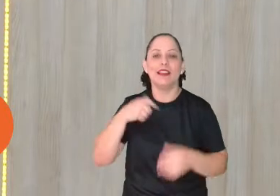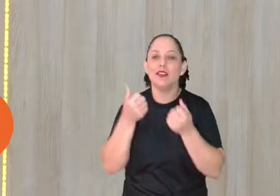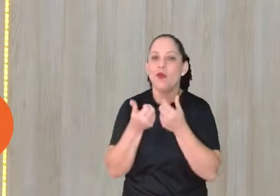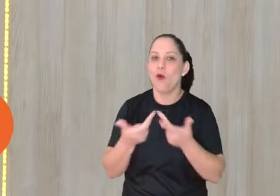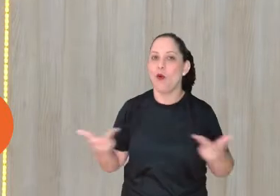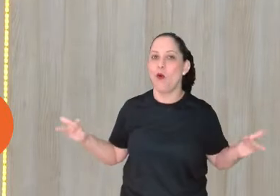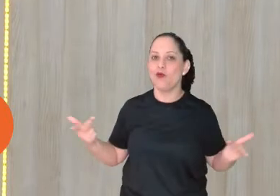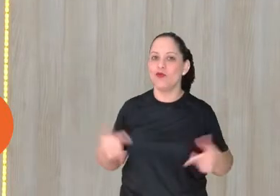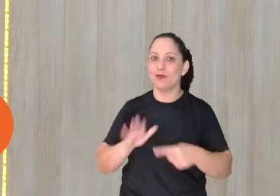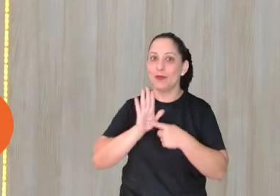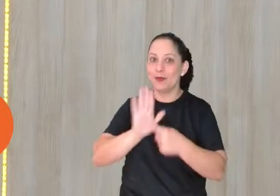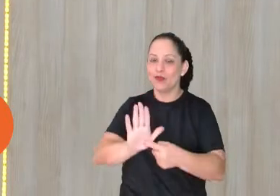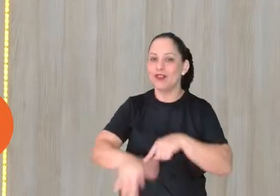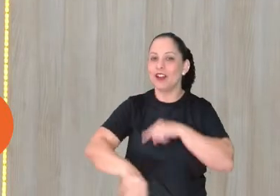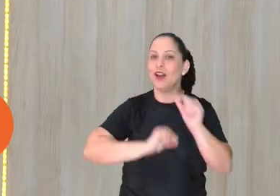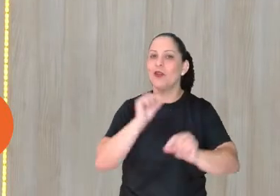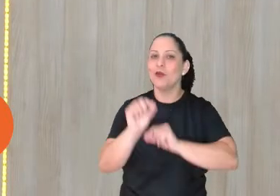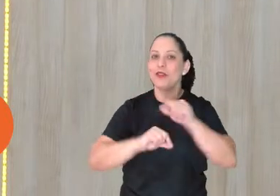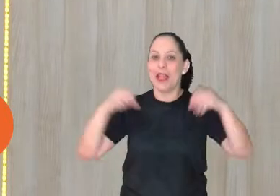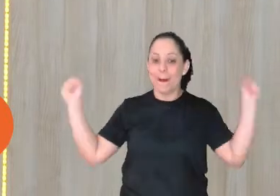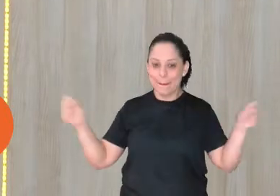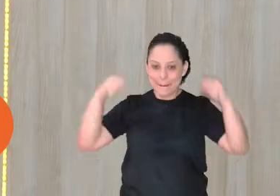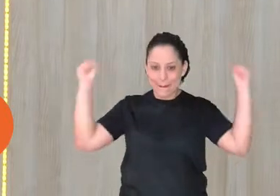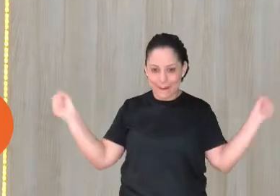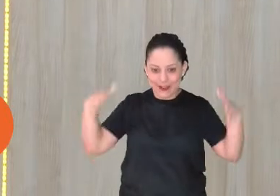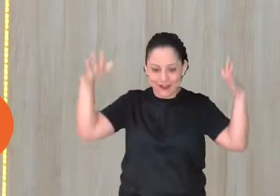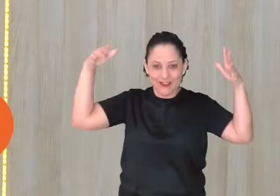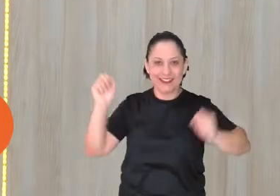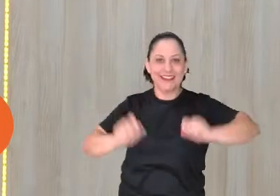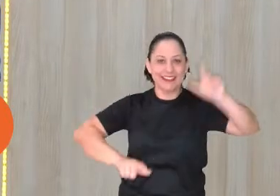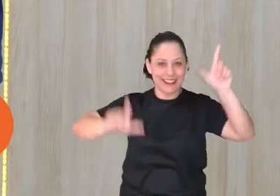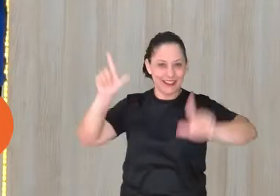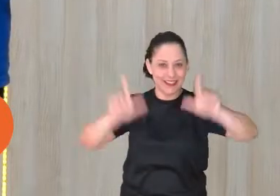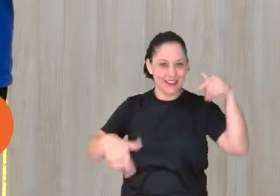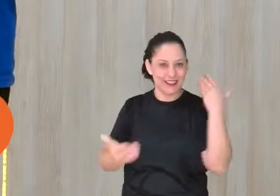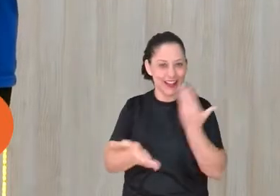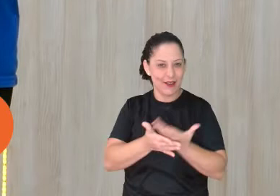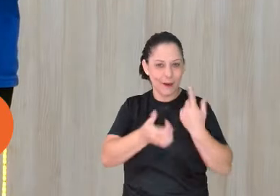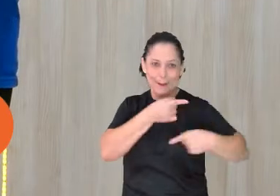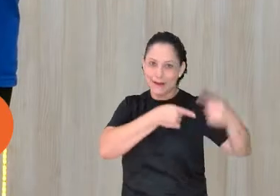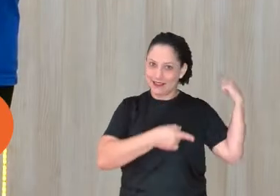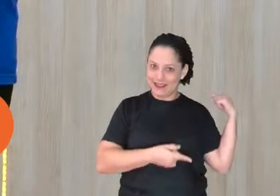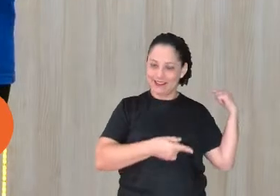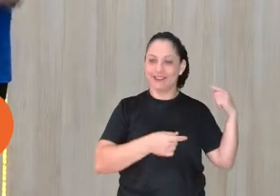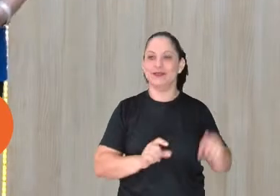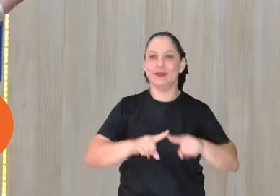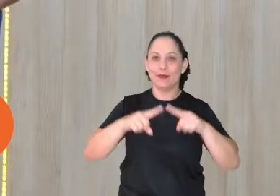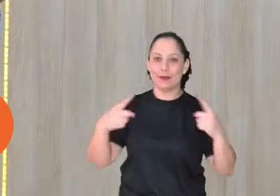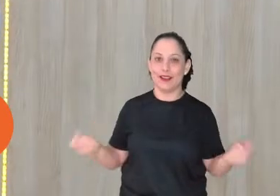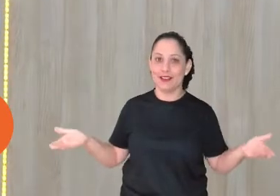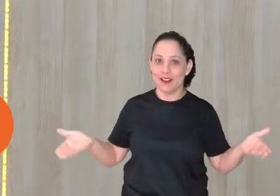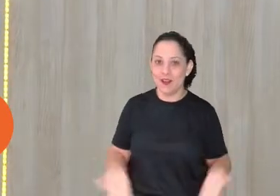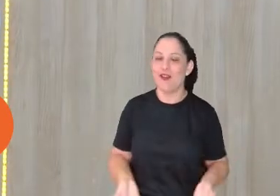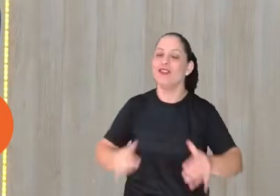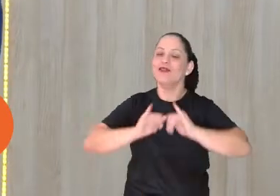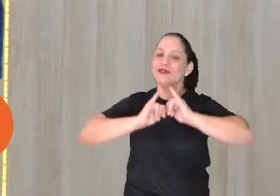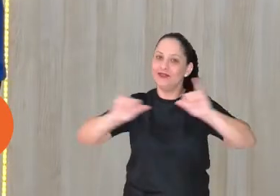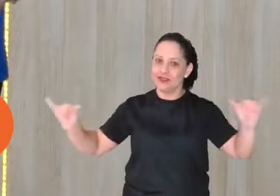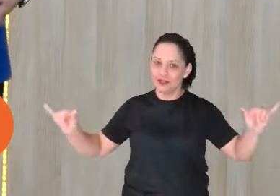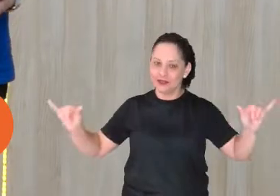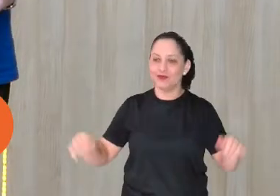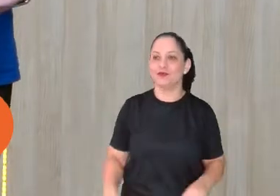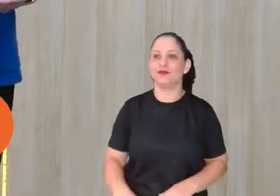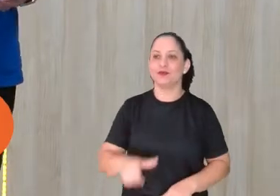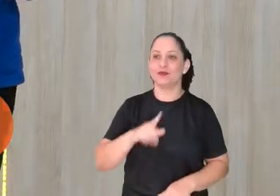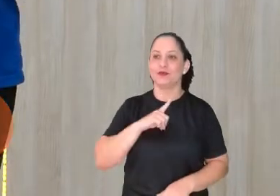era a questão da magia da TV que eu apresentei na aula passada. Mas antes, vamos para os nossos avisos. Então, o